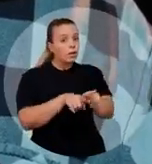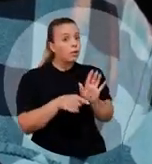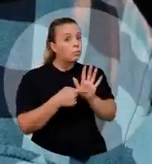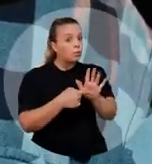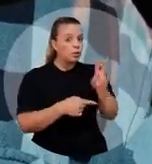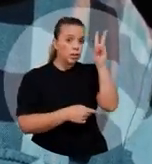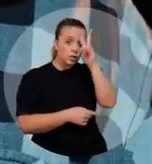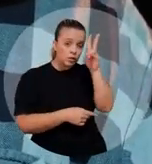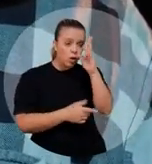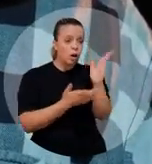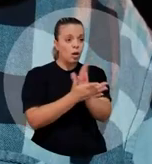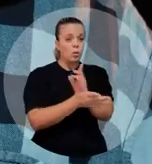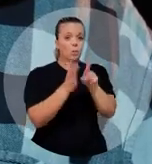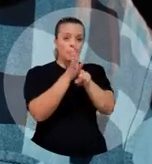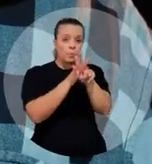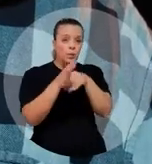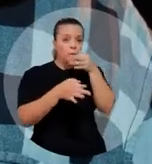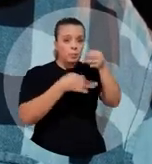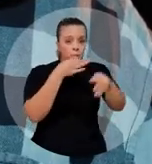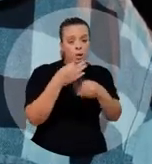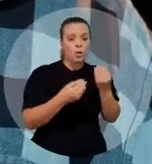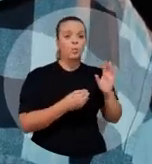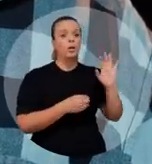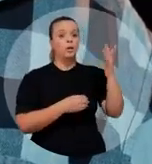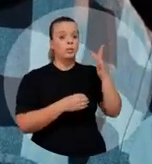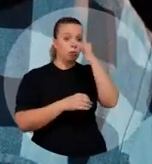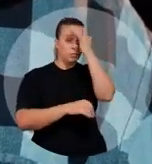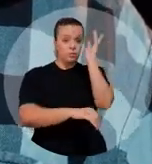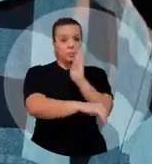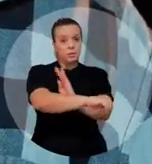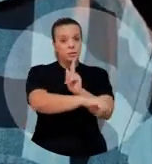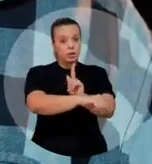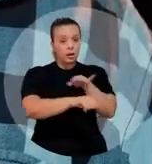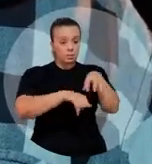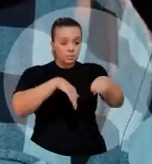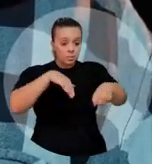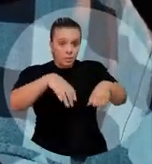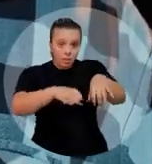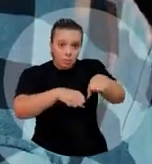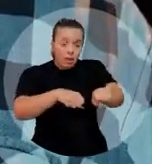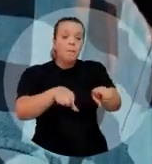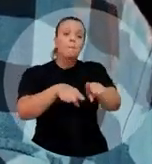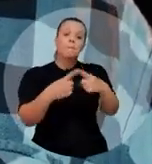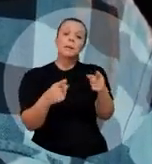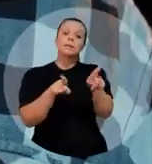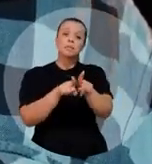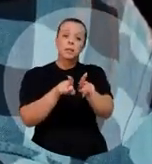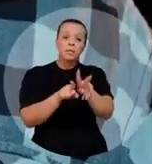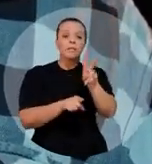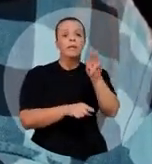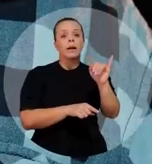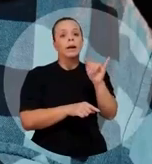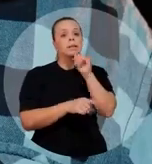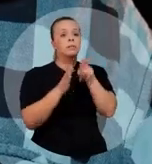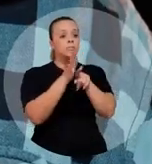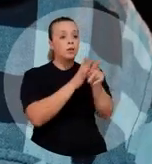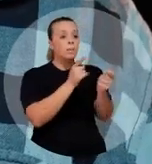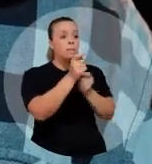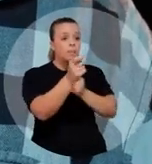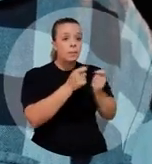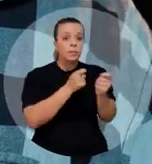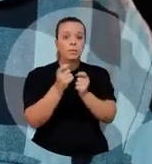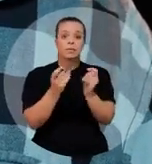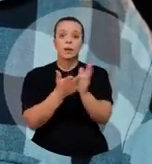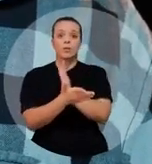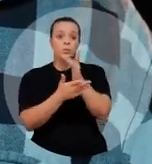história de pesquisa, né, da colonização, né, de quem colonizou lá, mas a gente vai entrevistar